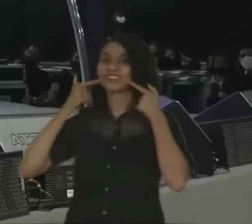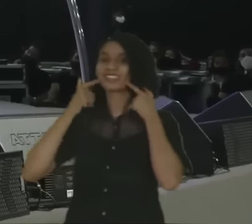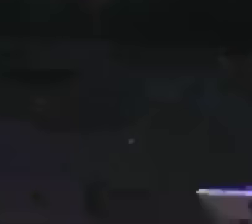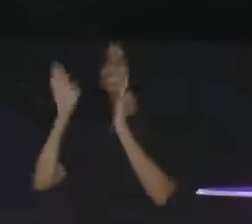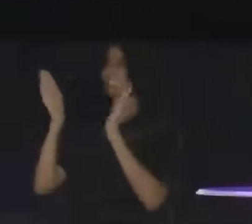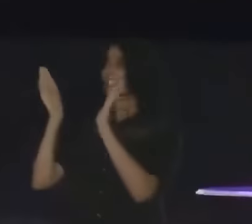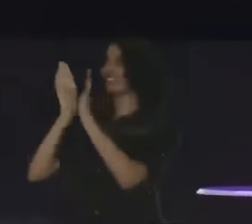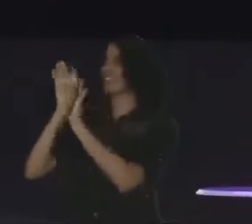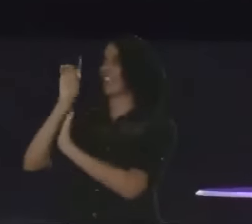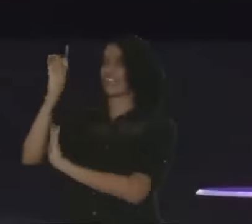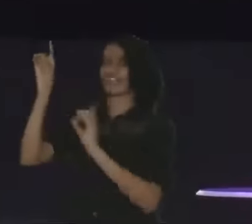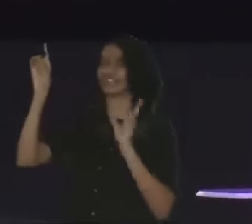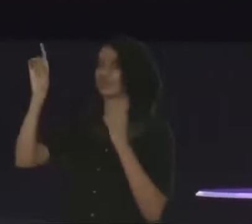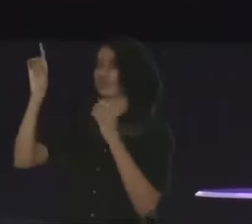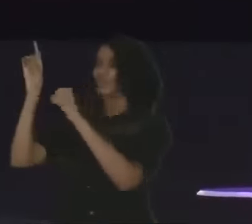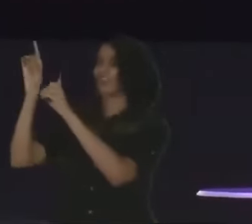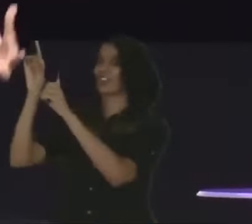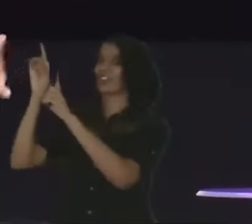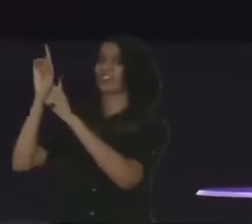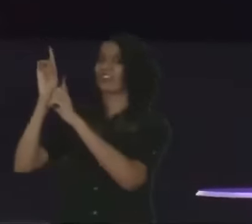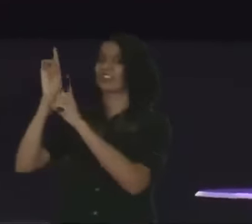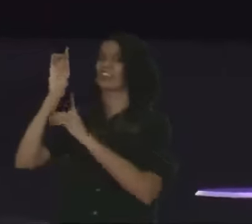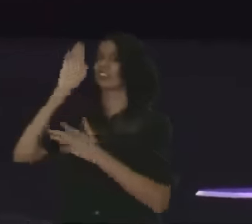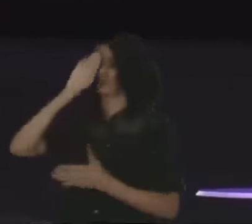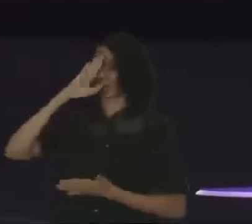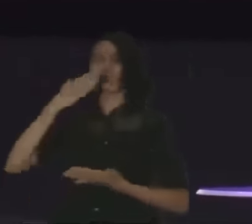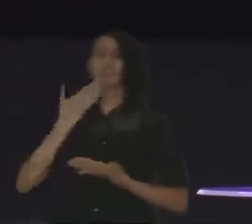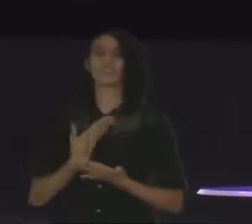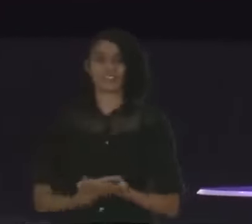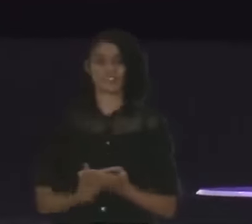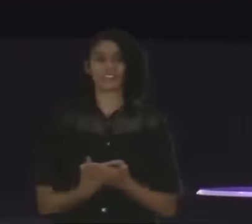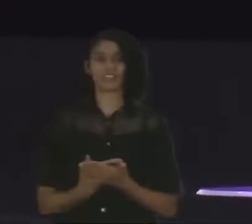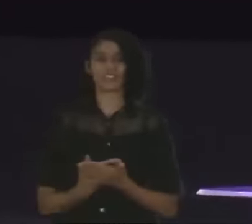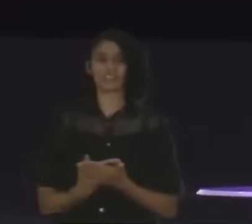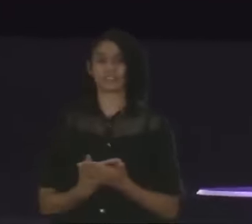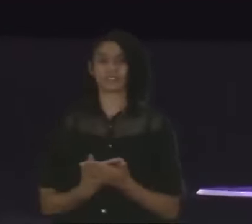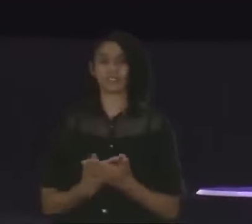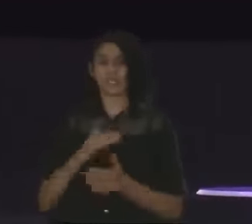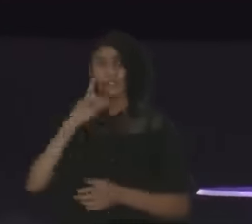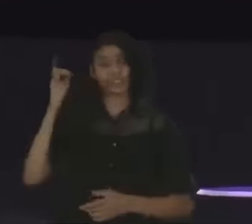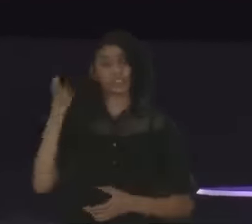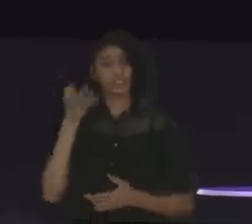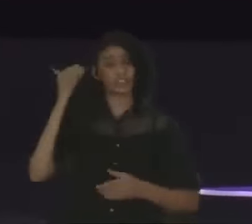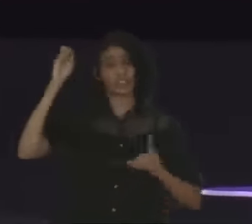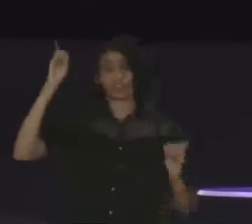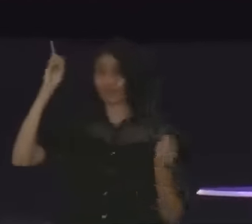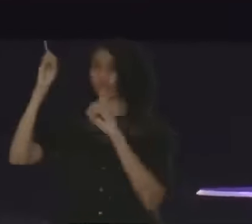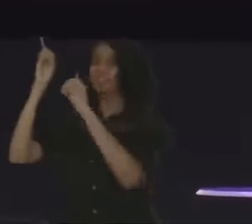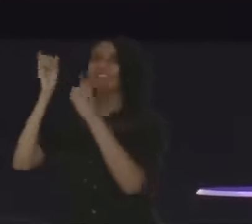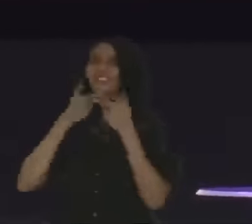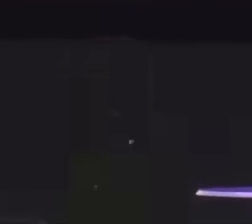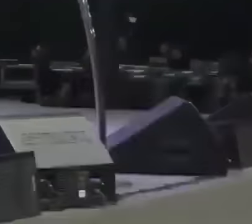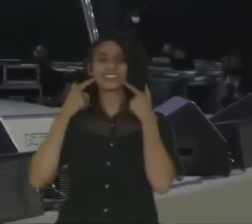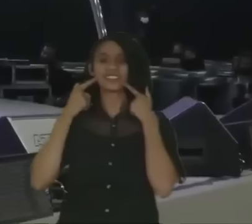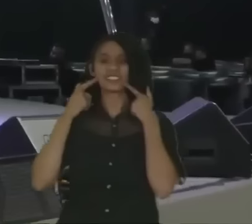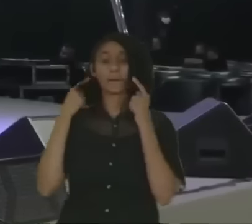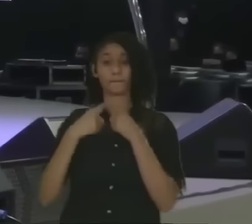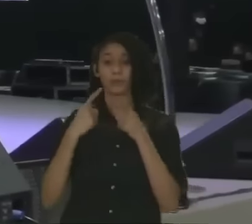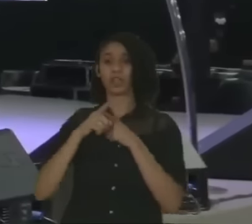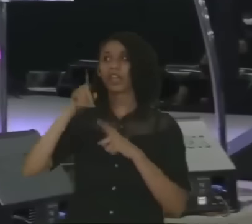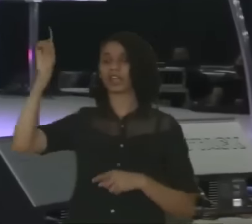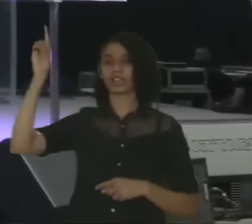você chega diante de Deus com confiança do jeito que Deus quer que a gente chegue porque porque ele é o nosso